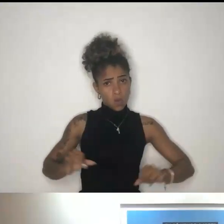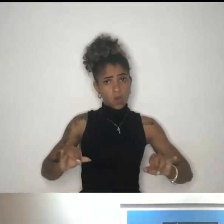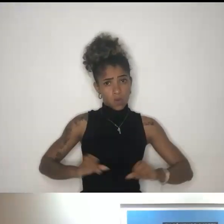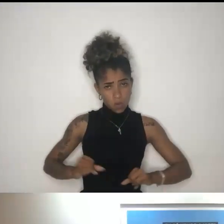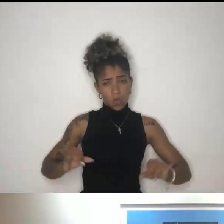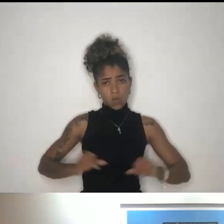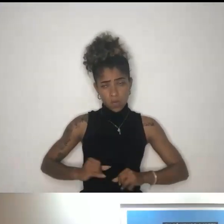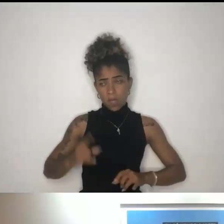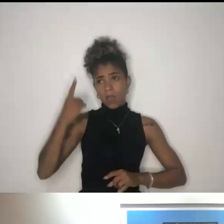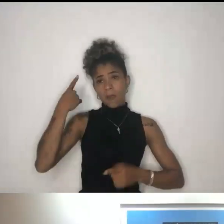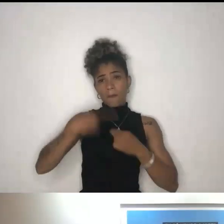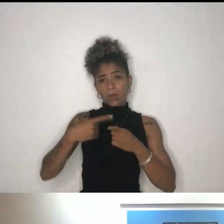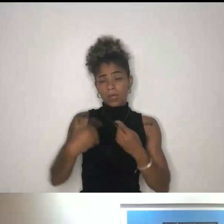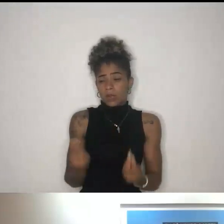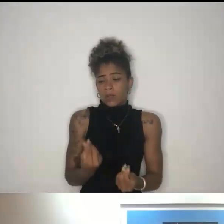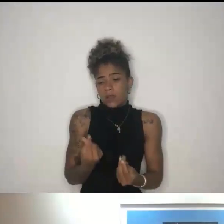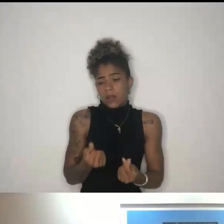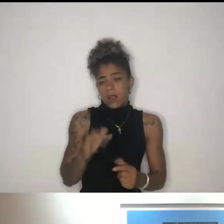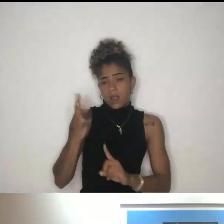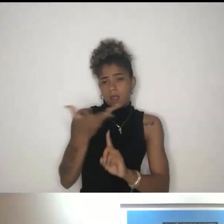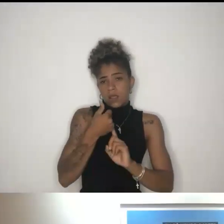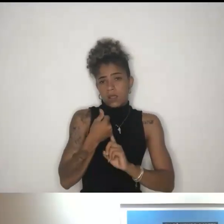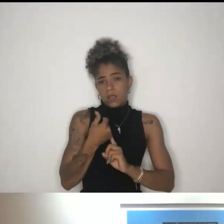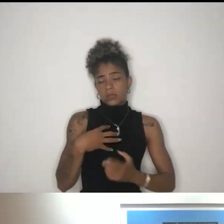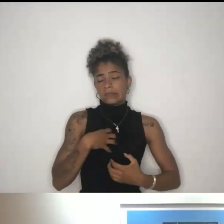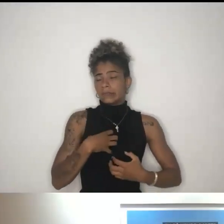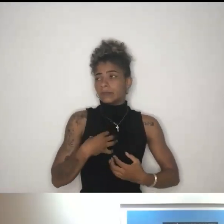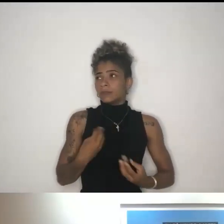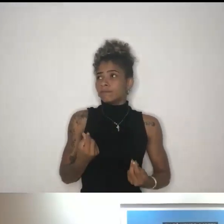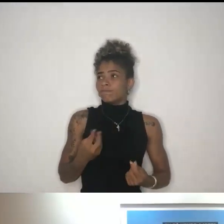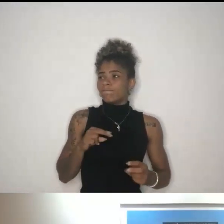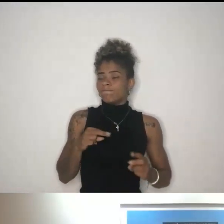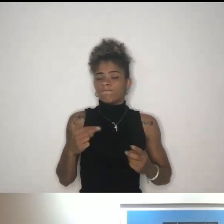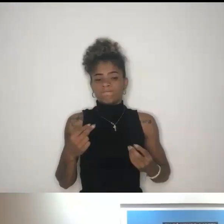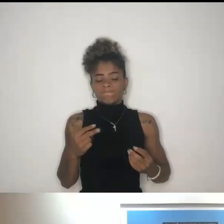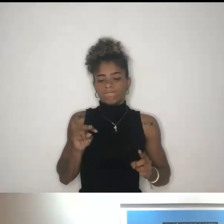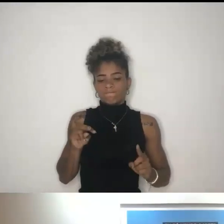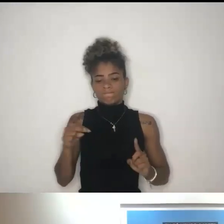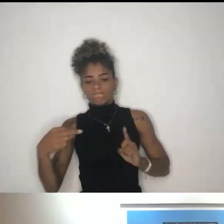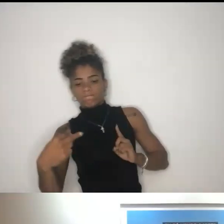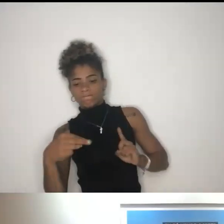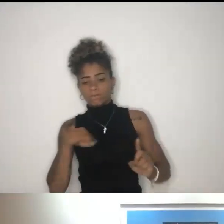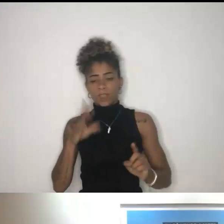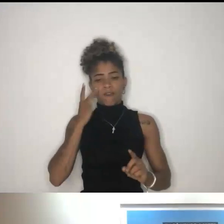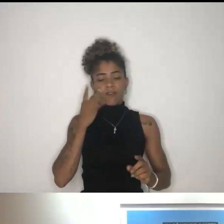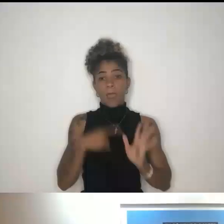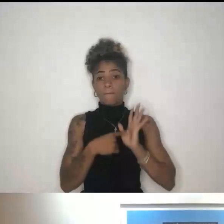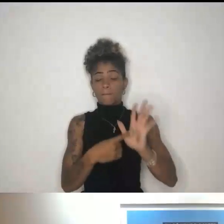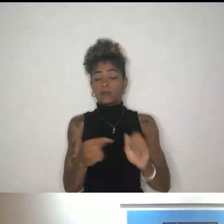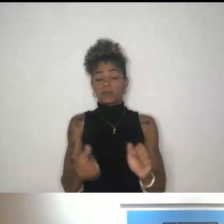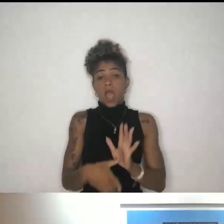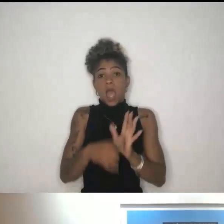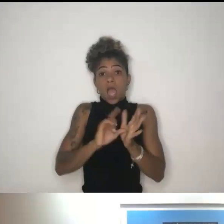a sensibilidade deles Coloca eles numa visão de mundo que muitas vezes antecipa uma série de questões